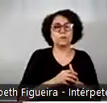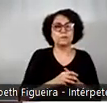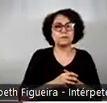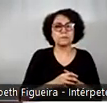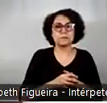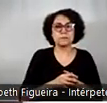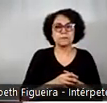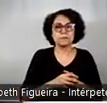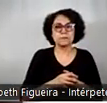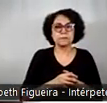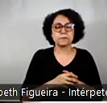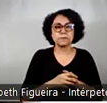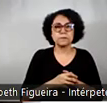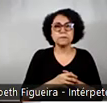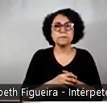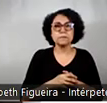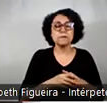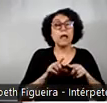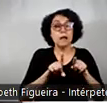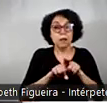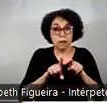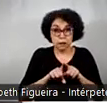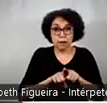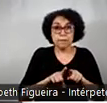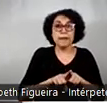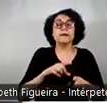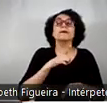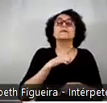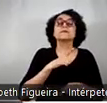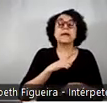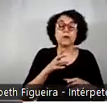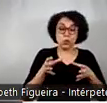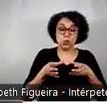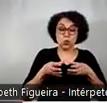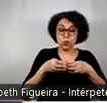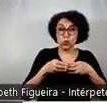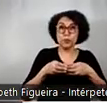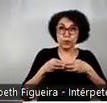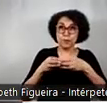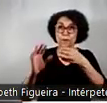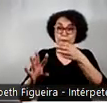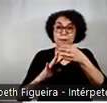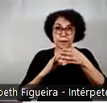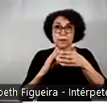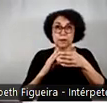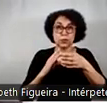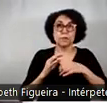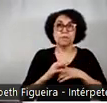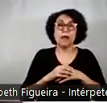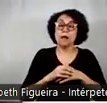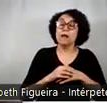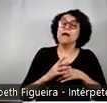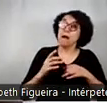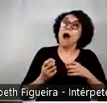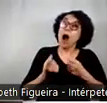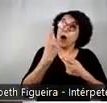né, uma categoria, né, que é a pessoa migrante, né? Então a pessoa migrante, ela faz esse deslocamento voluntário do seu